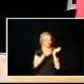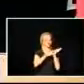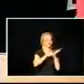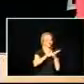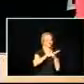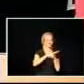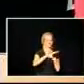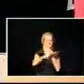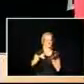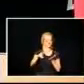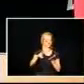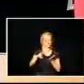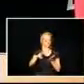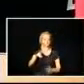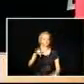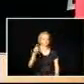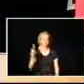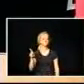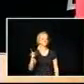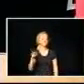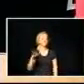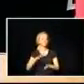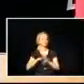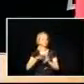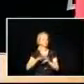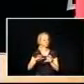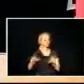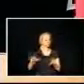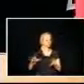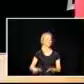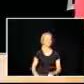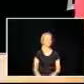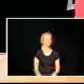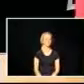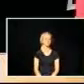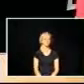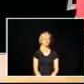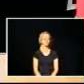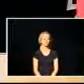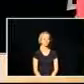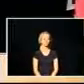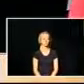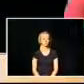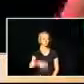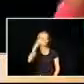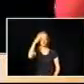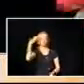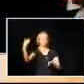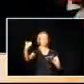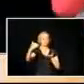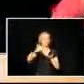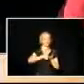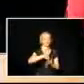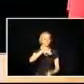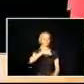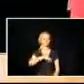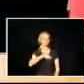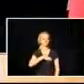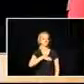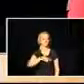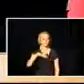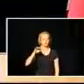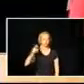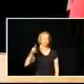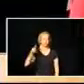estende-se aos servidores inativos e pensionistas, que percebe proventos e a pensão pelo